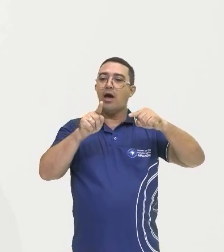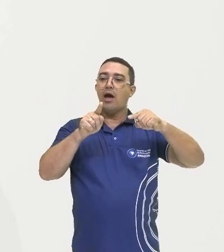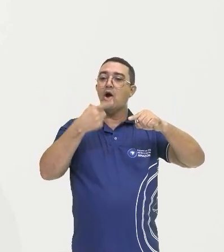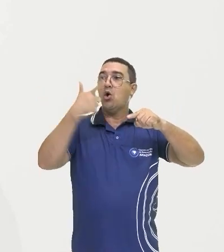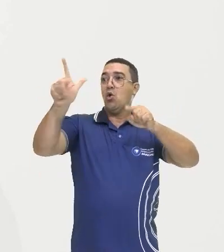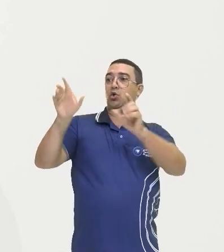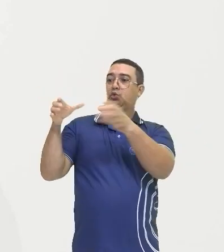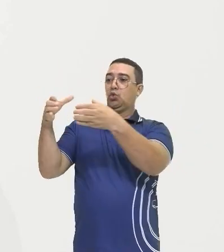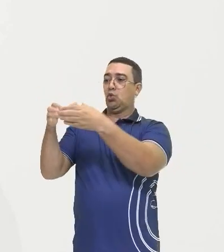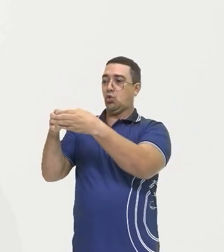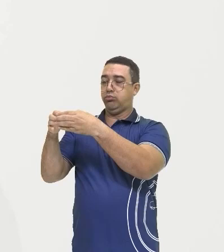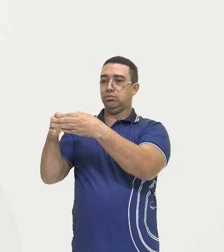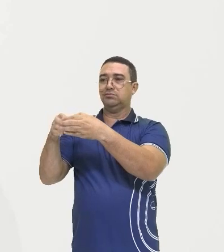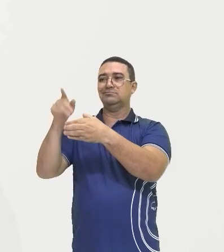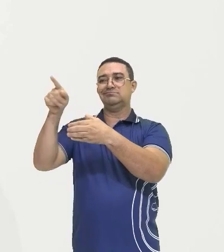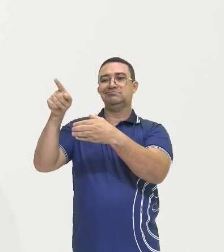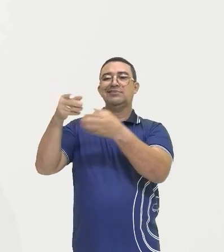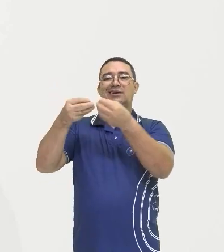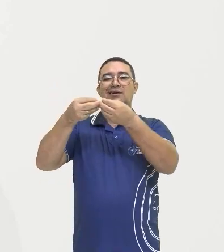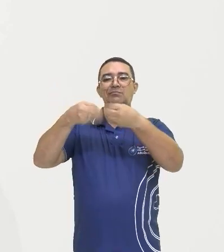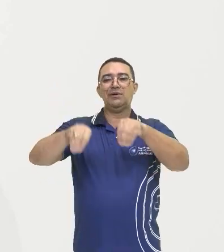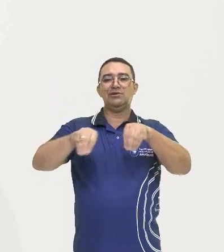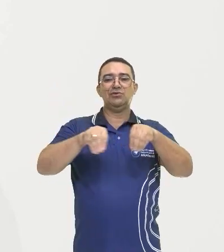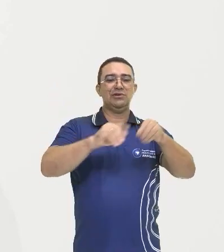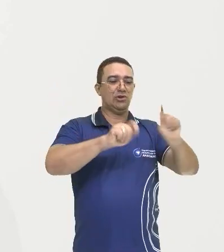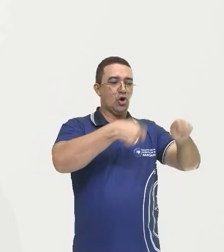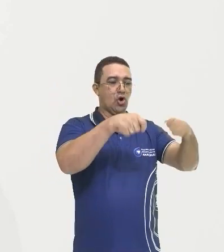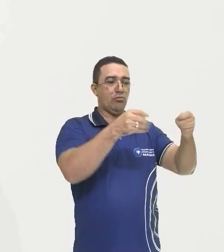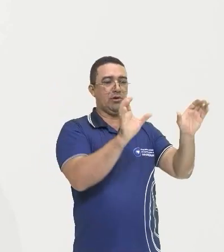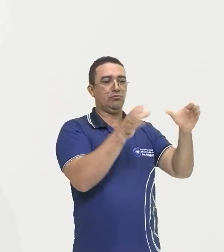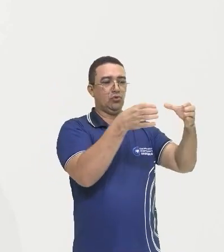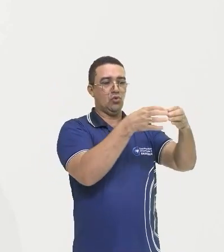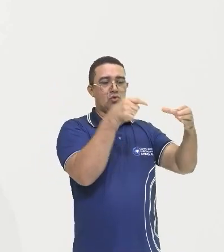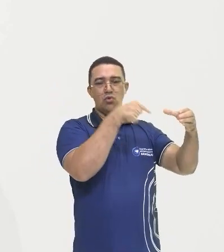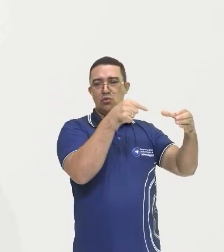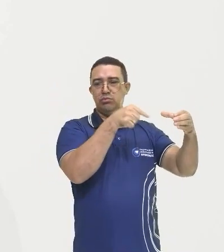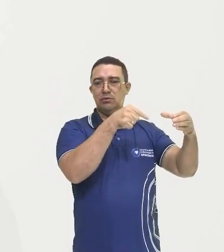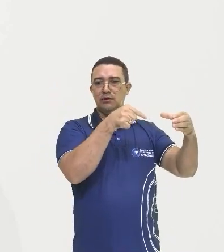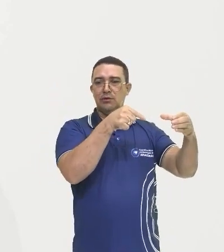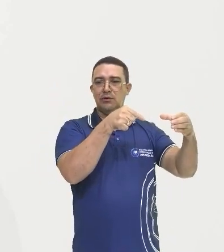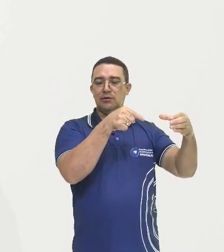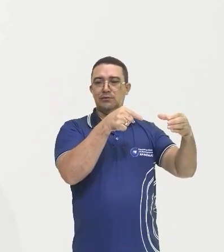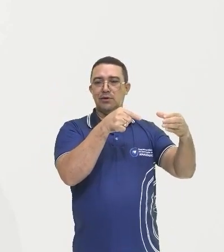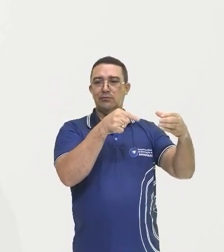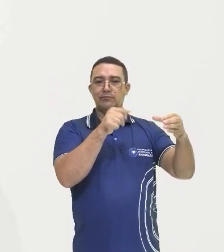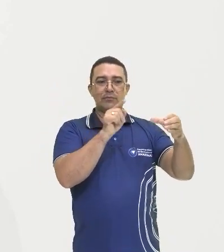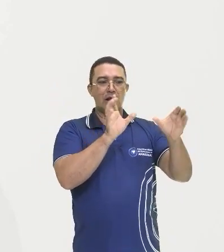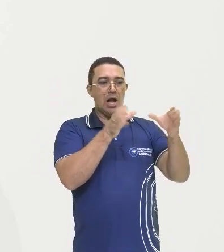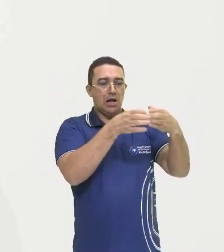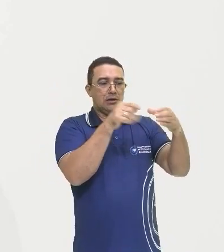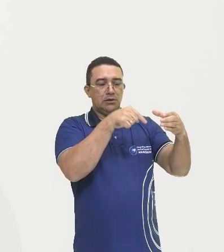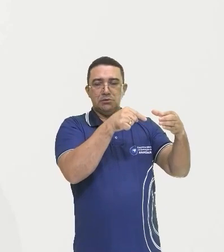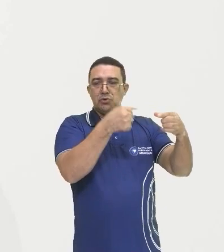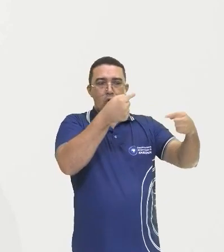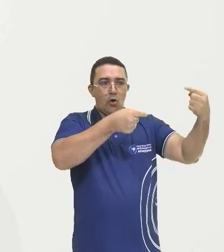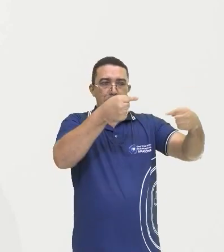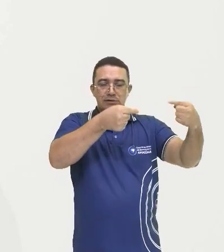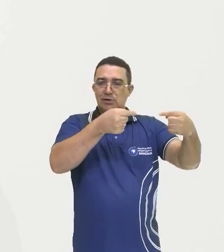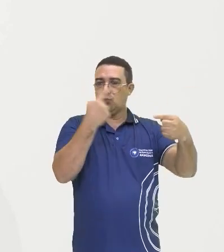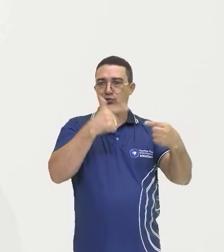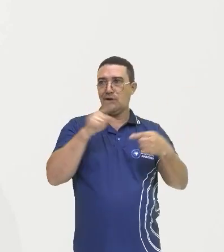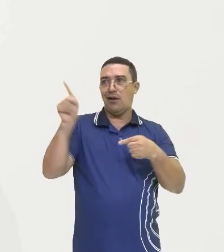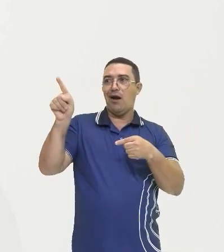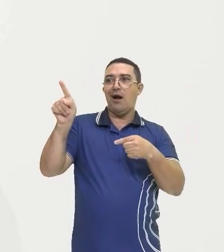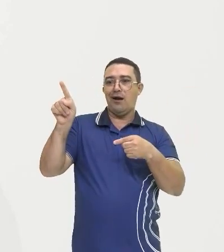ele vai prejudicar a economia do país em que esse produto é menos competitivo, onde ele é